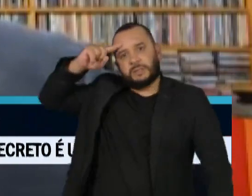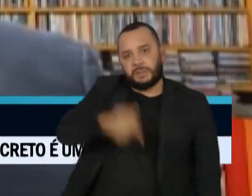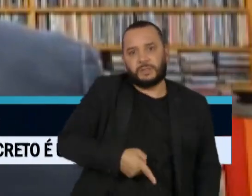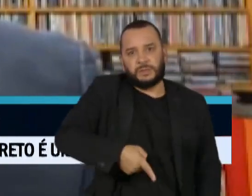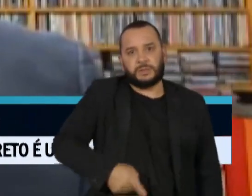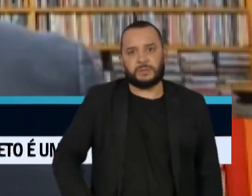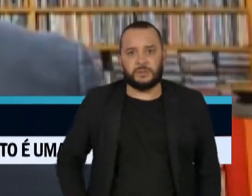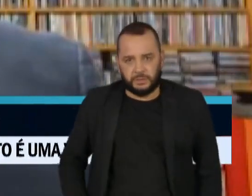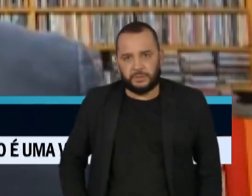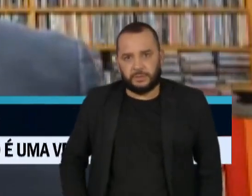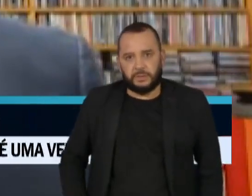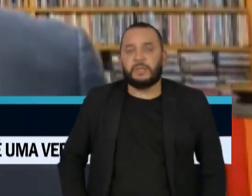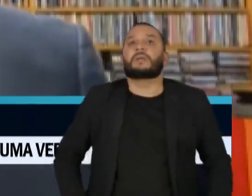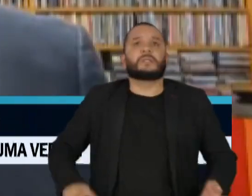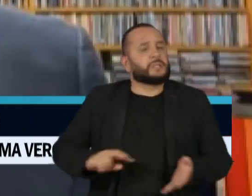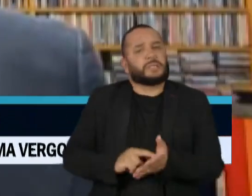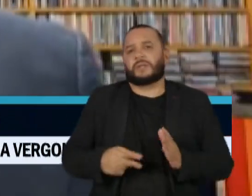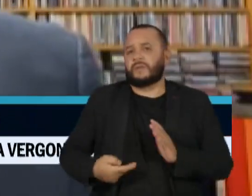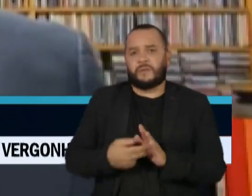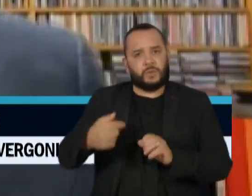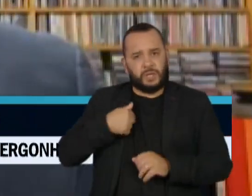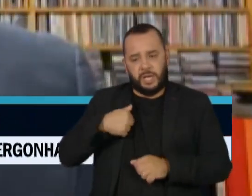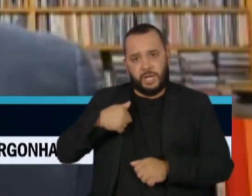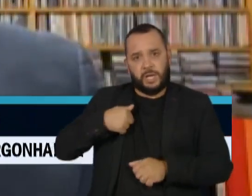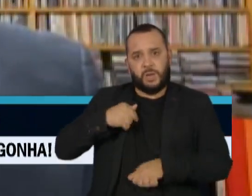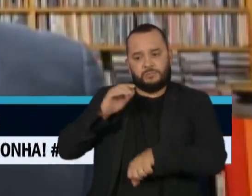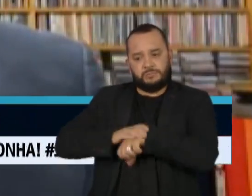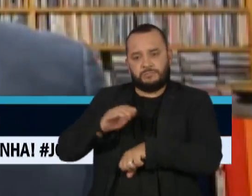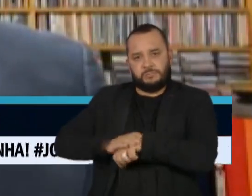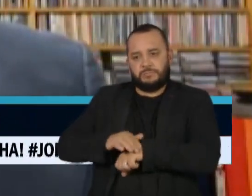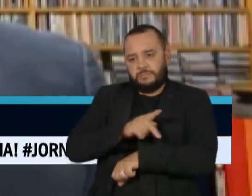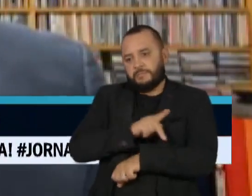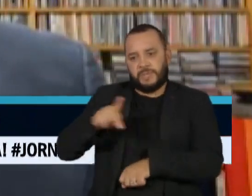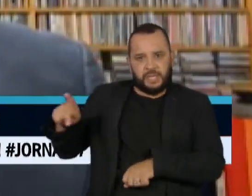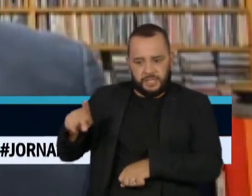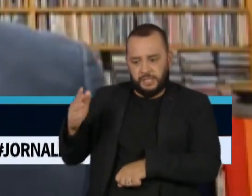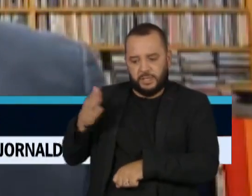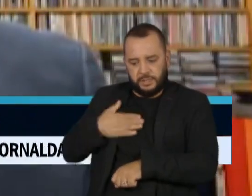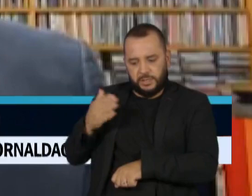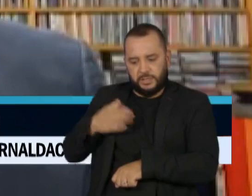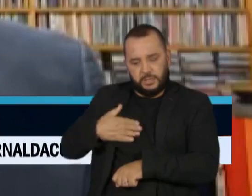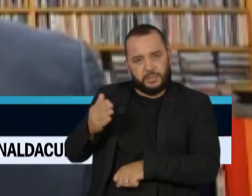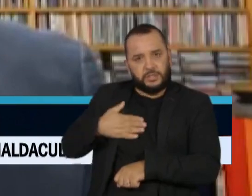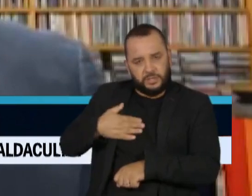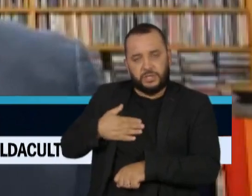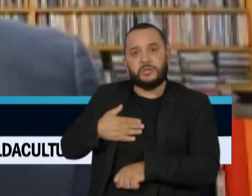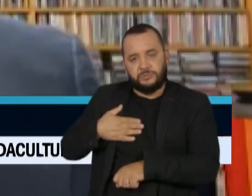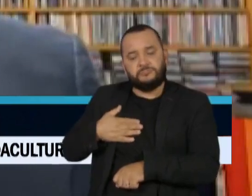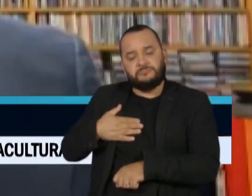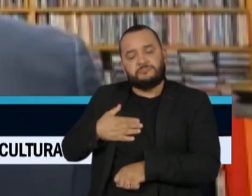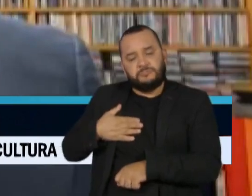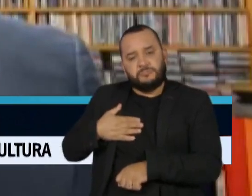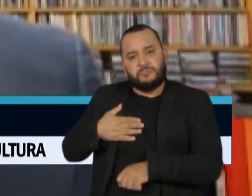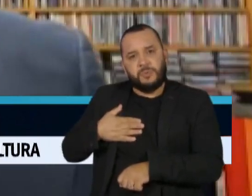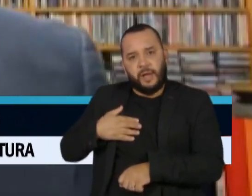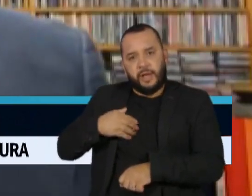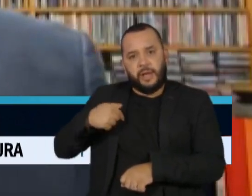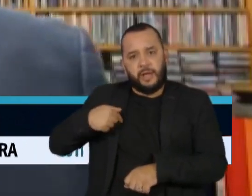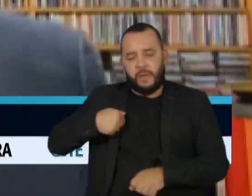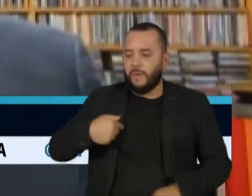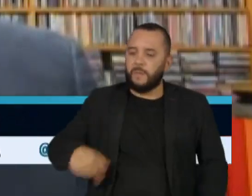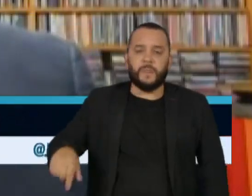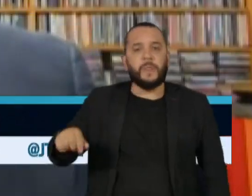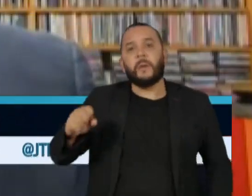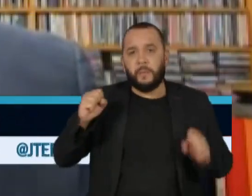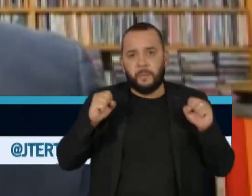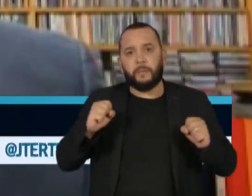o uso das prerrogativas administrativas do presidente para